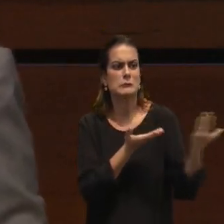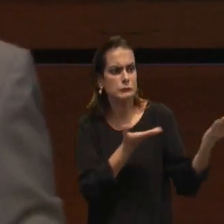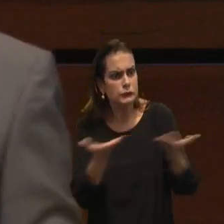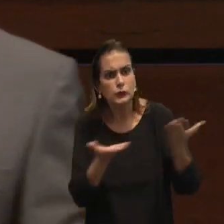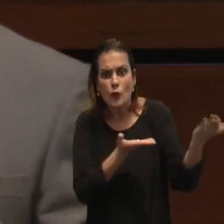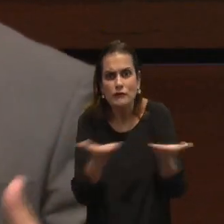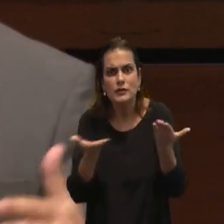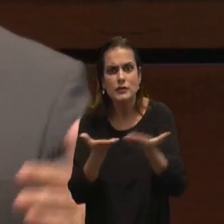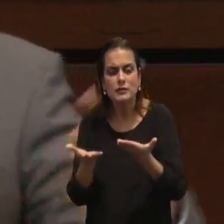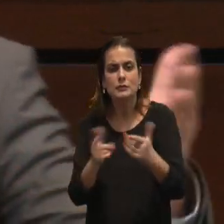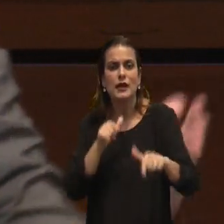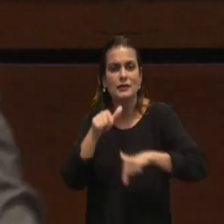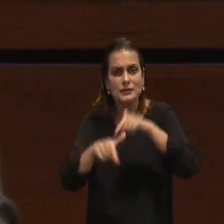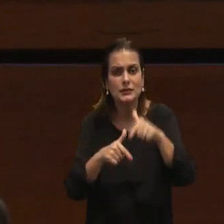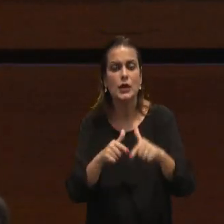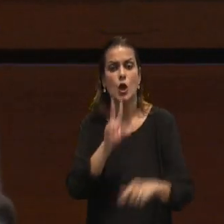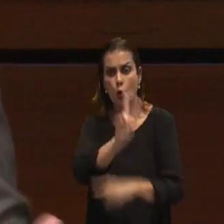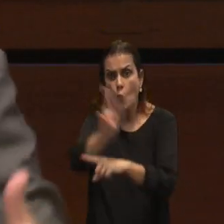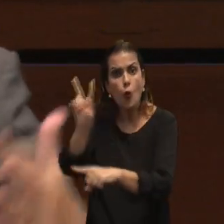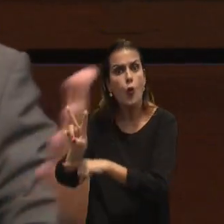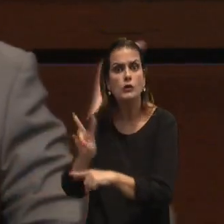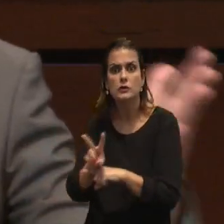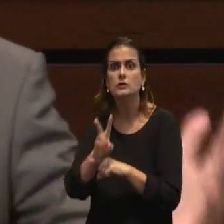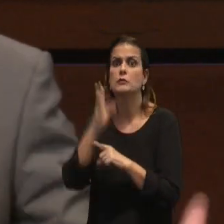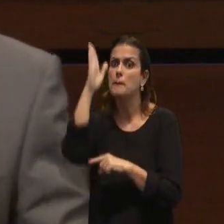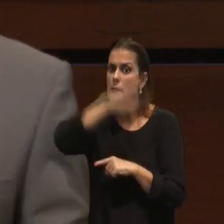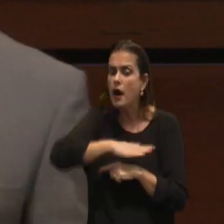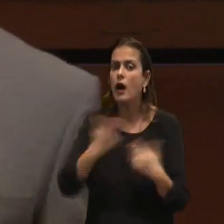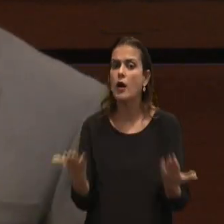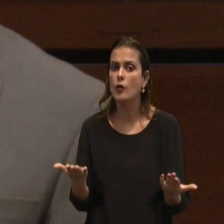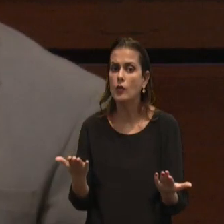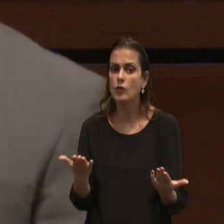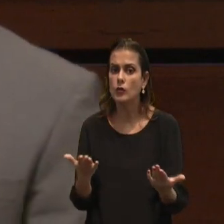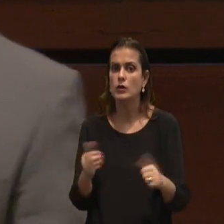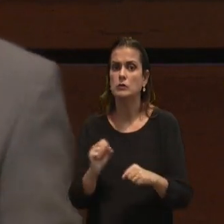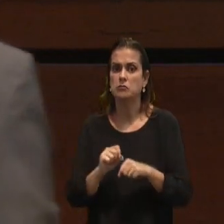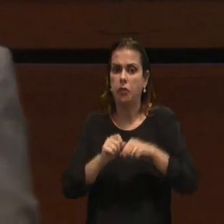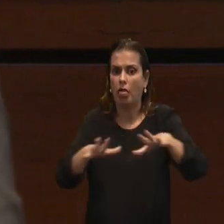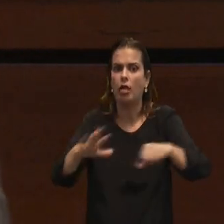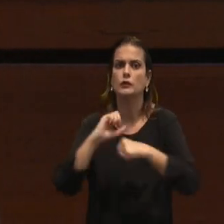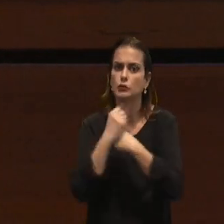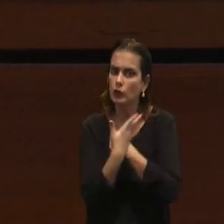pessoas, preservando-as do mal e de contaminações.